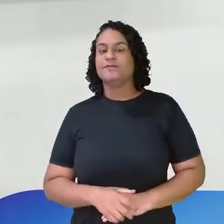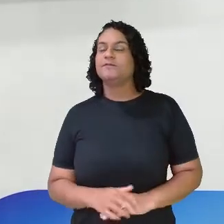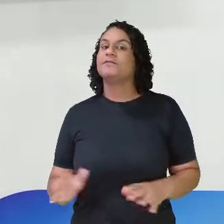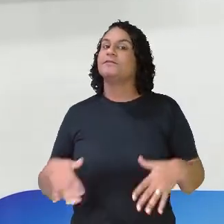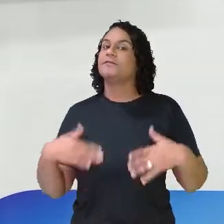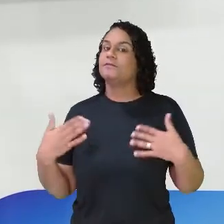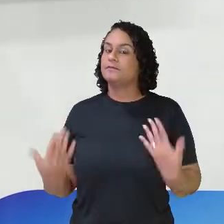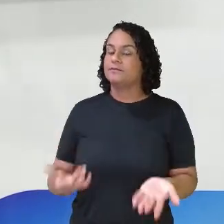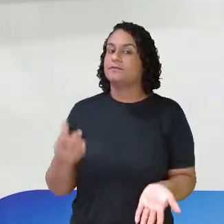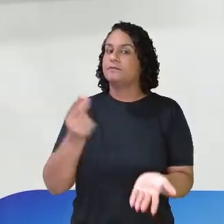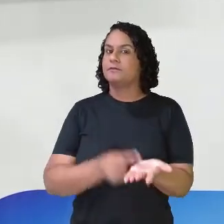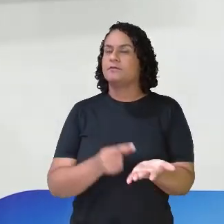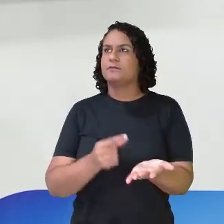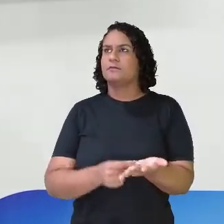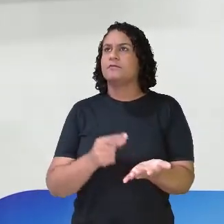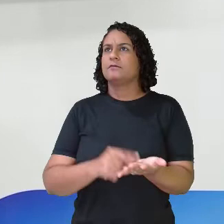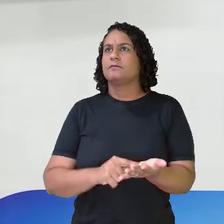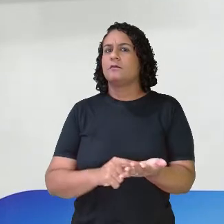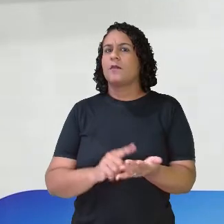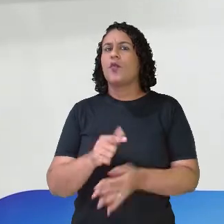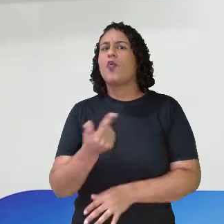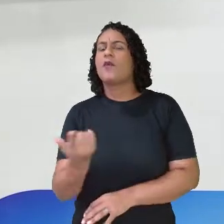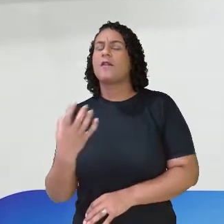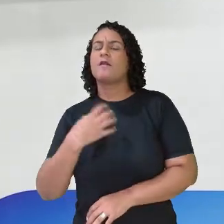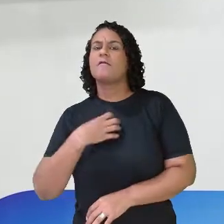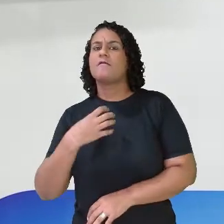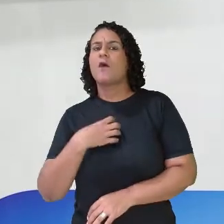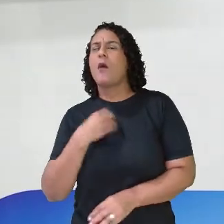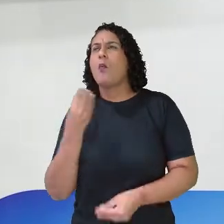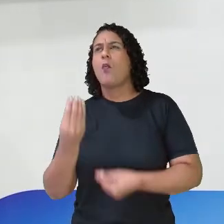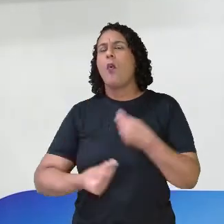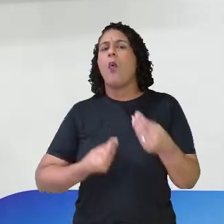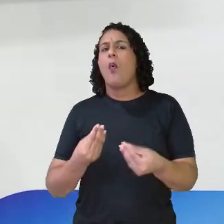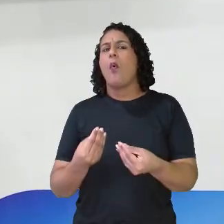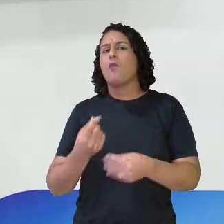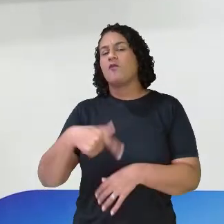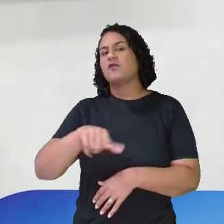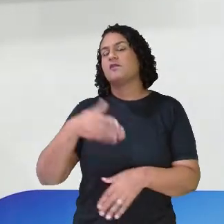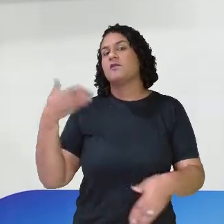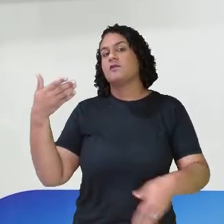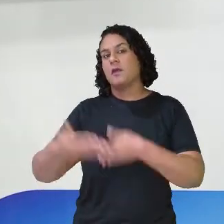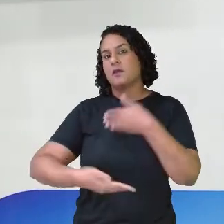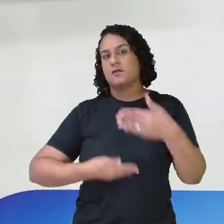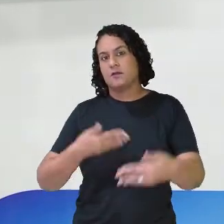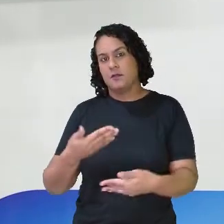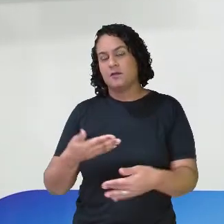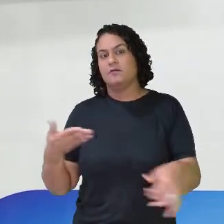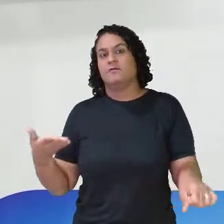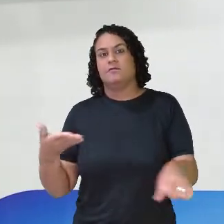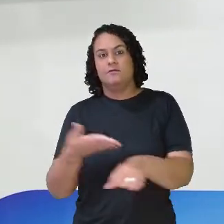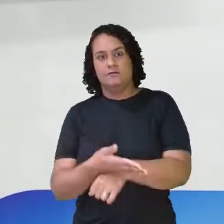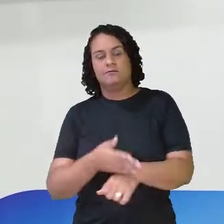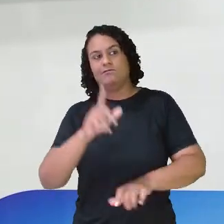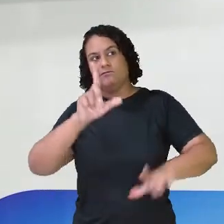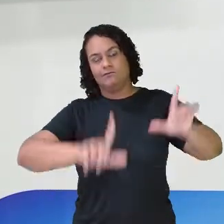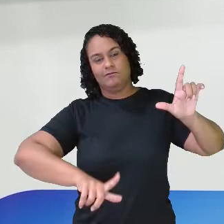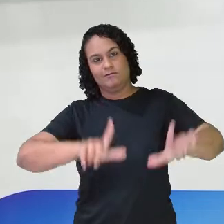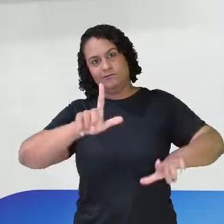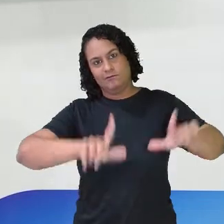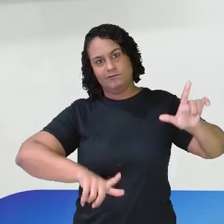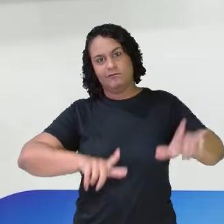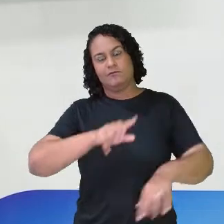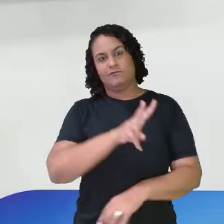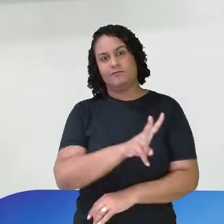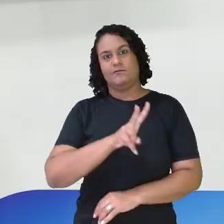além do aplicativo, como é que você pode participar, gente? Acessa o canal 22.3 na sua TV.